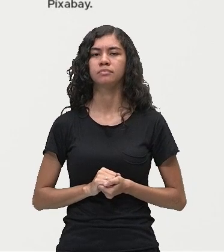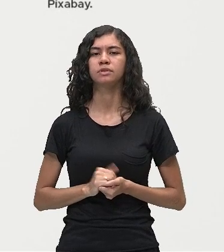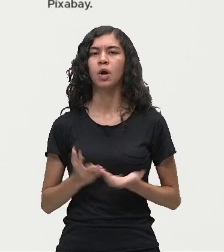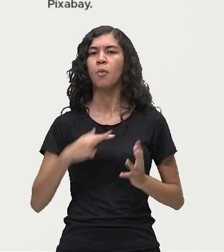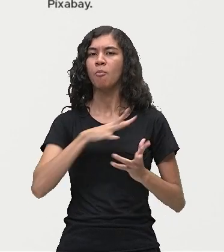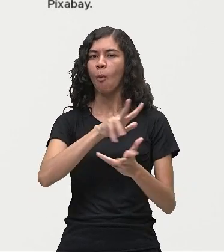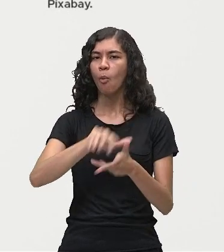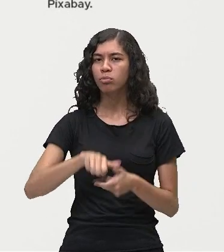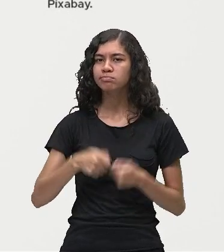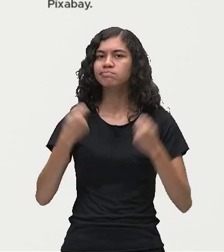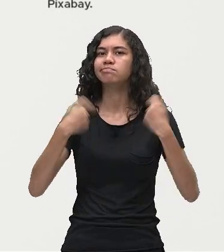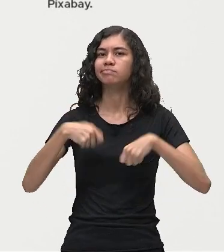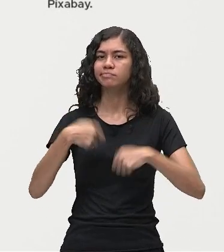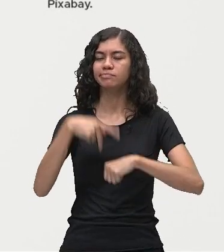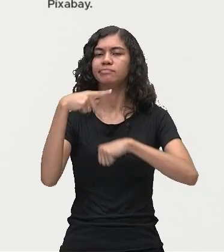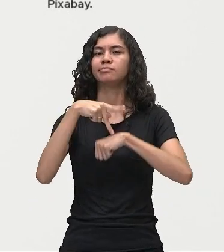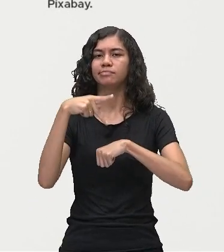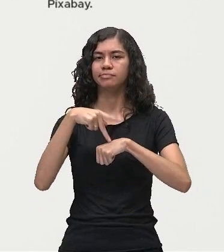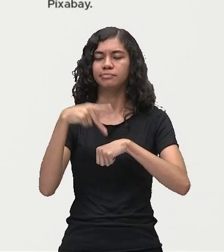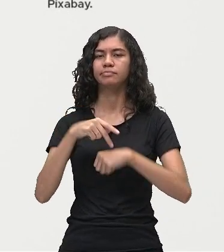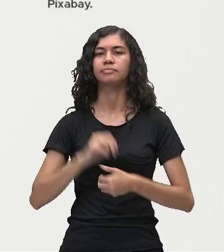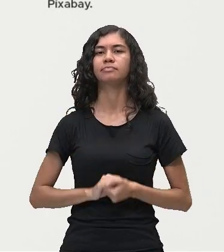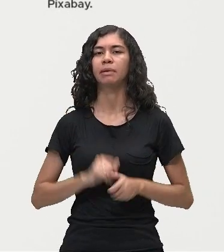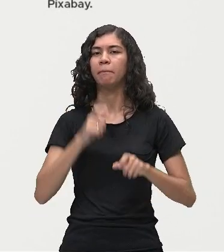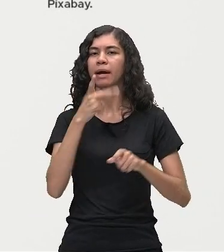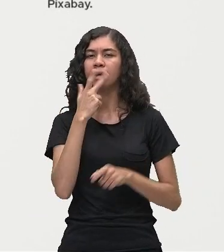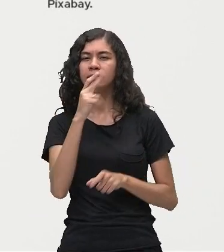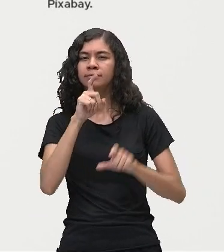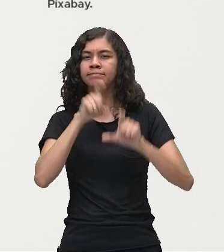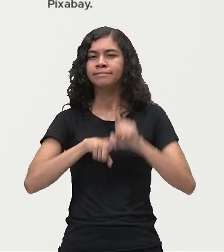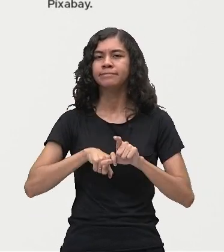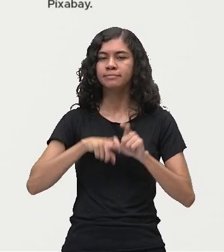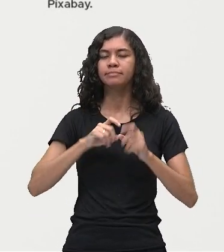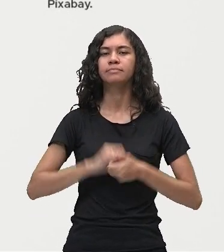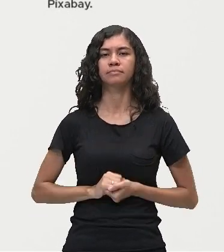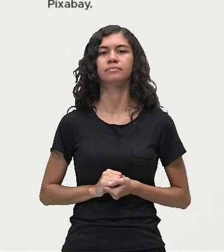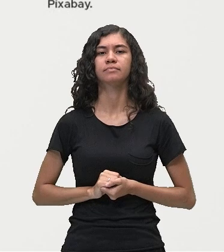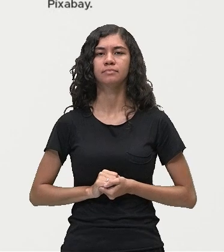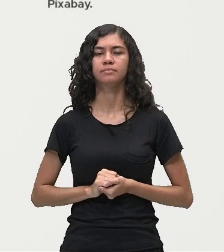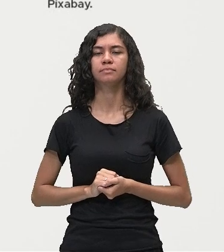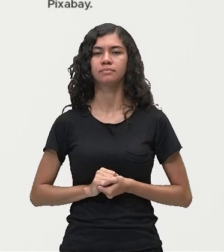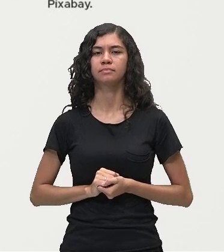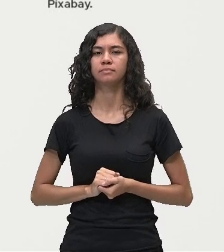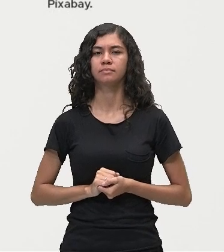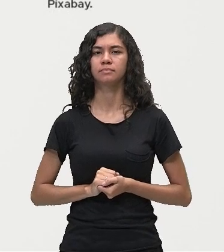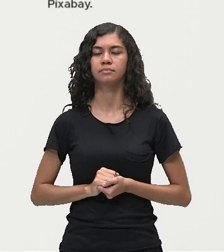do petróleo, né? E a gente precisa realmente